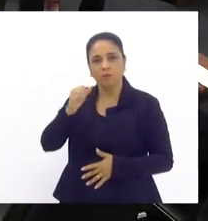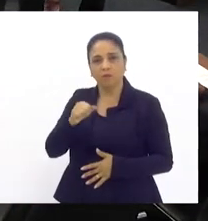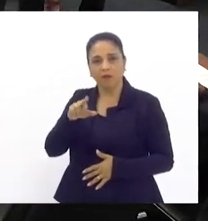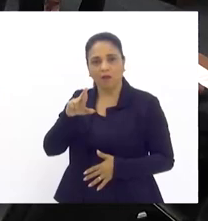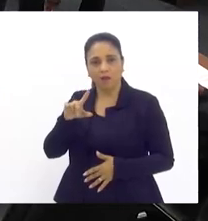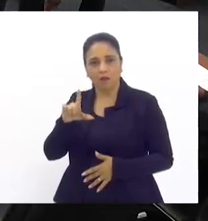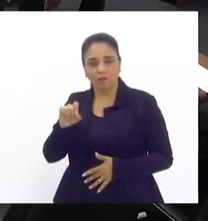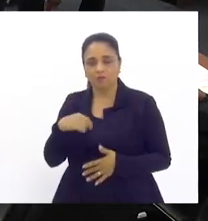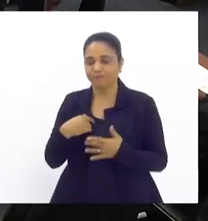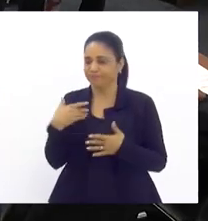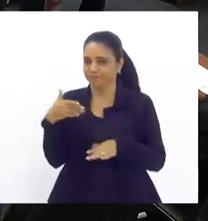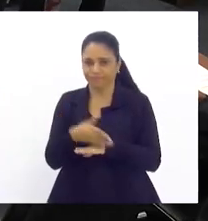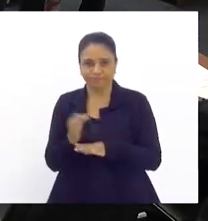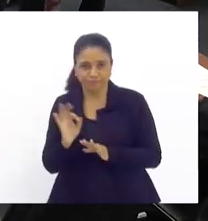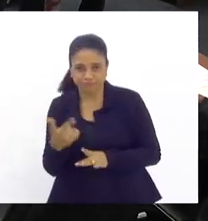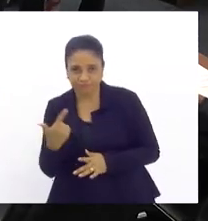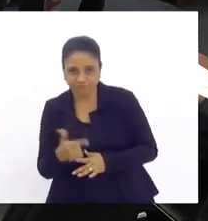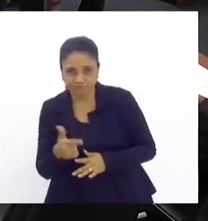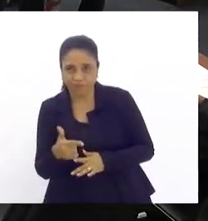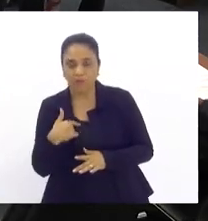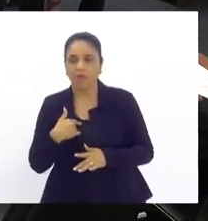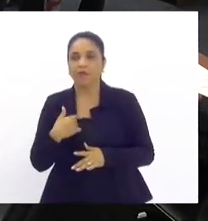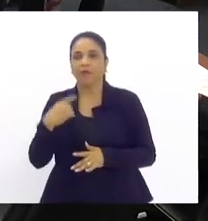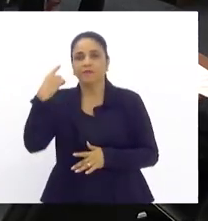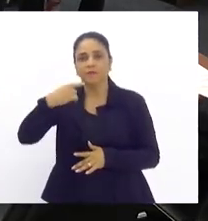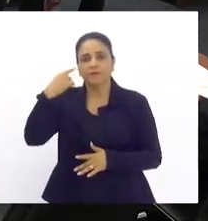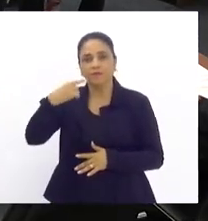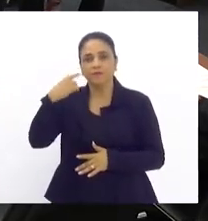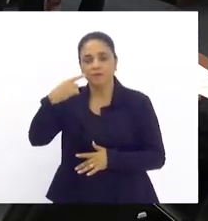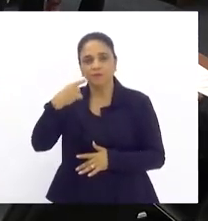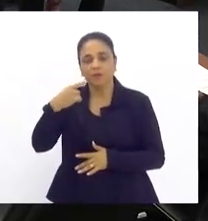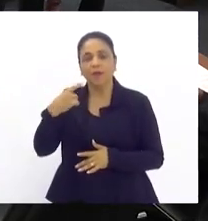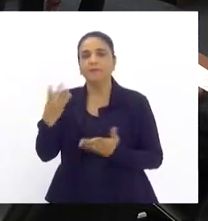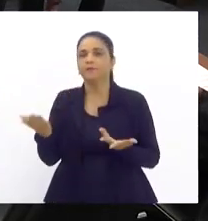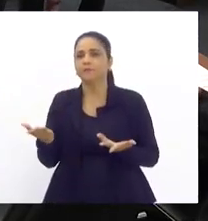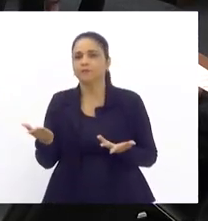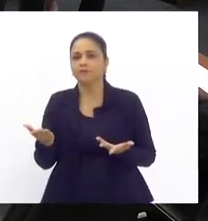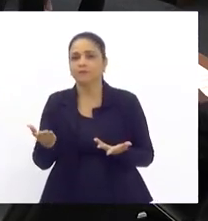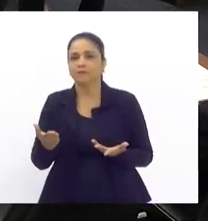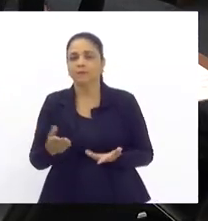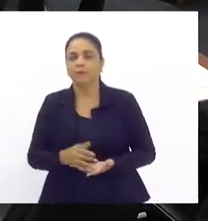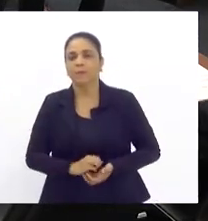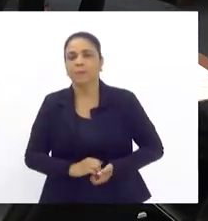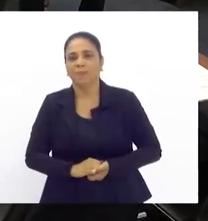Não presente. Deputado Douglas Ruas, está presente. Permite parecer.